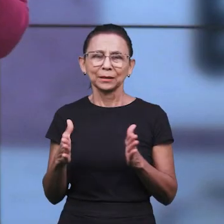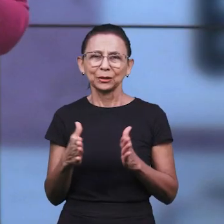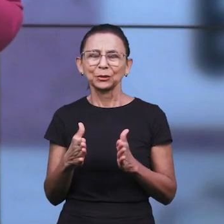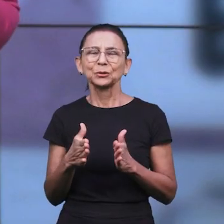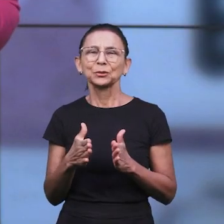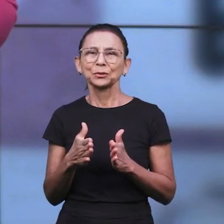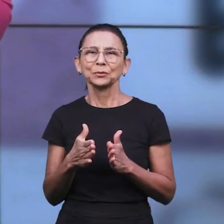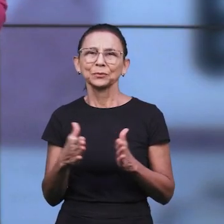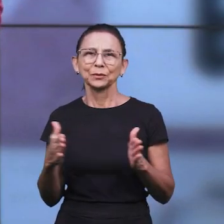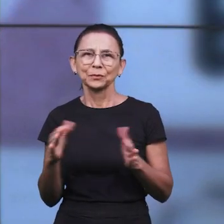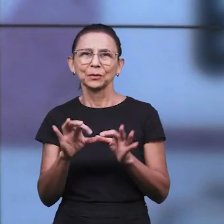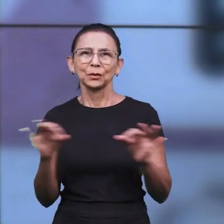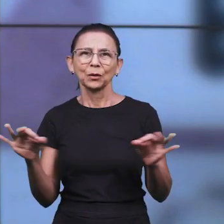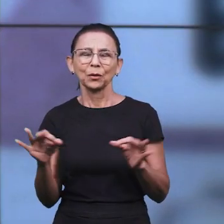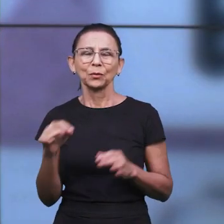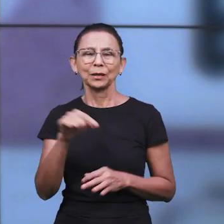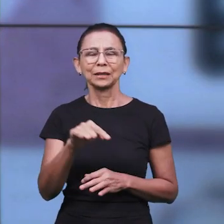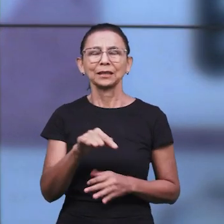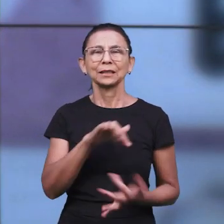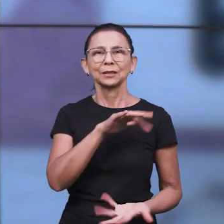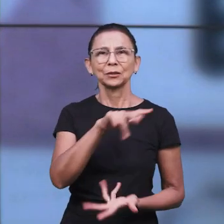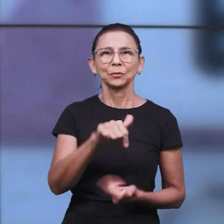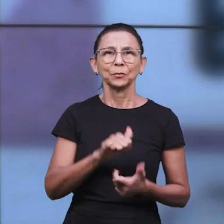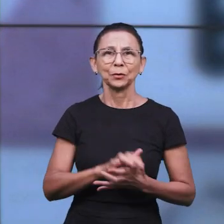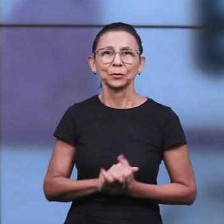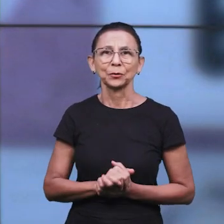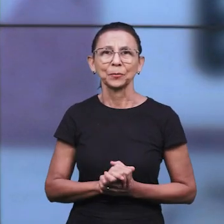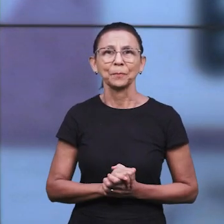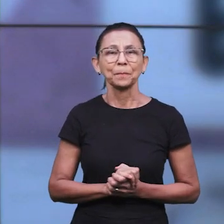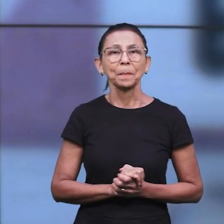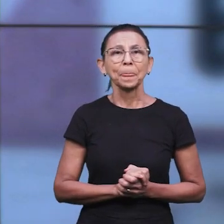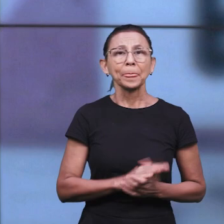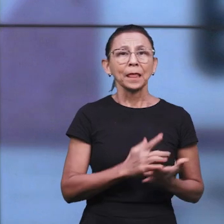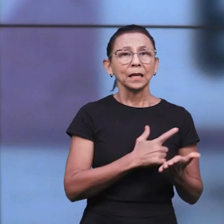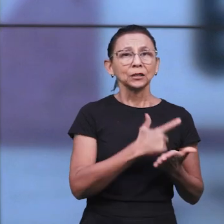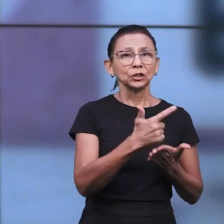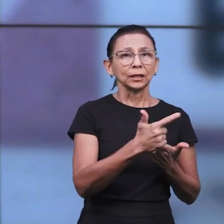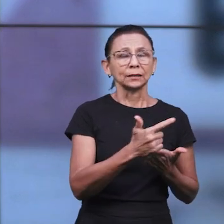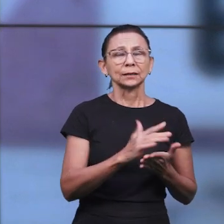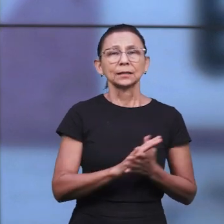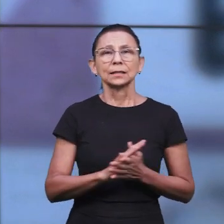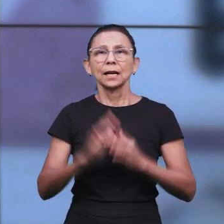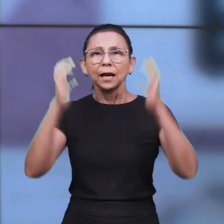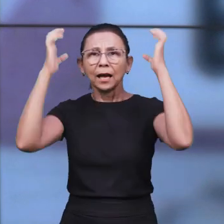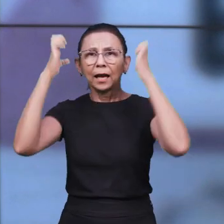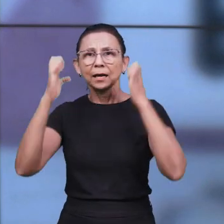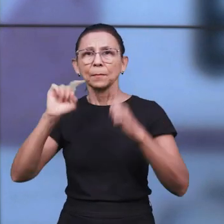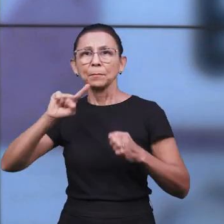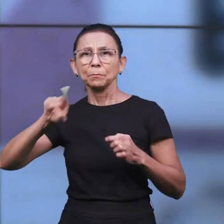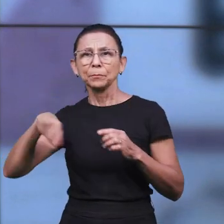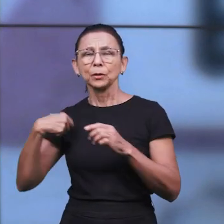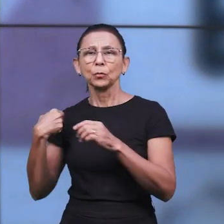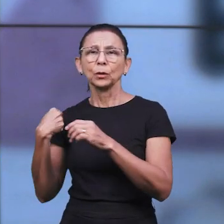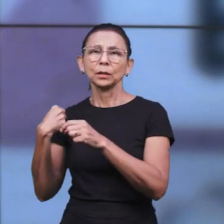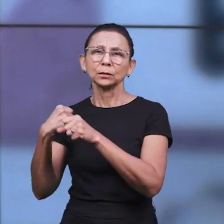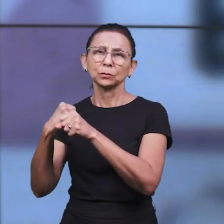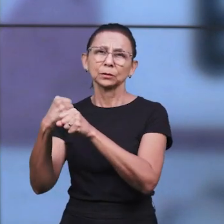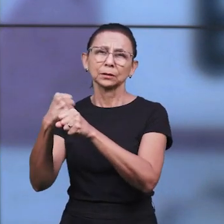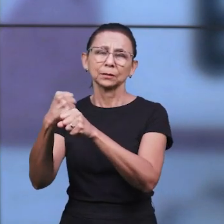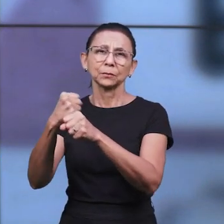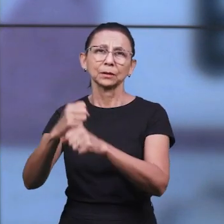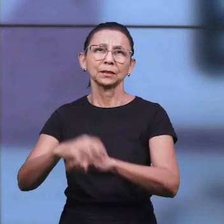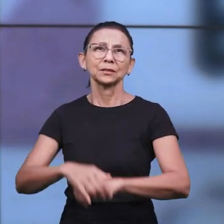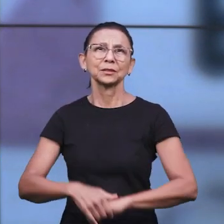o livro de Esther, escrito aproximadamente 1000 anos depois do livro de Gênesis, comprova que Deus não muda. Em